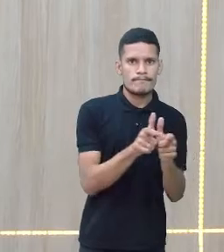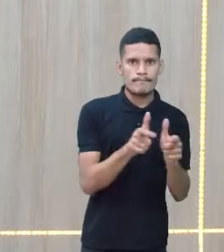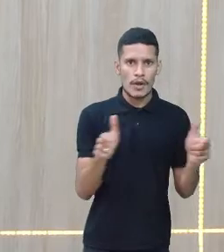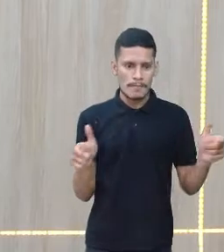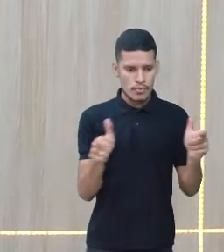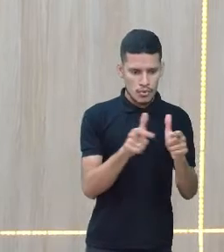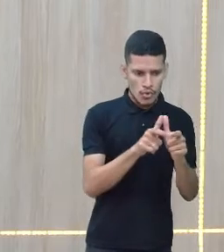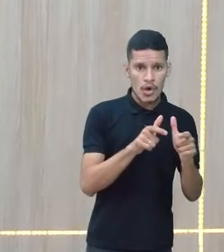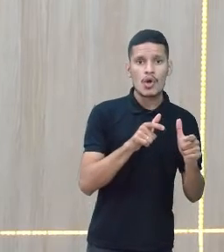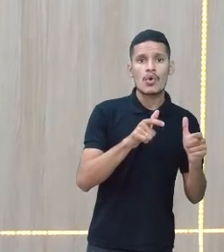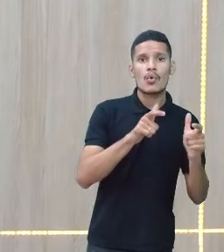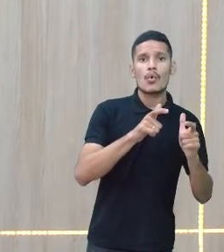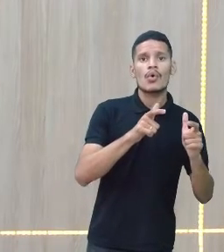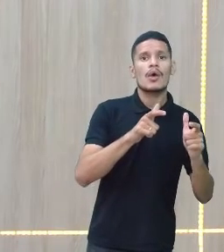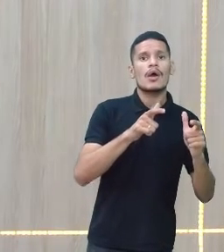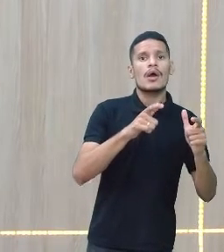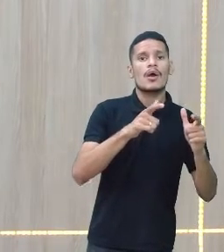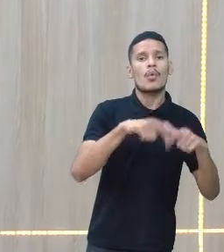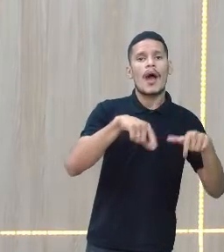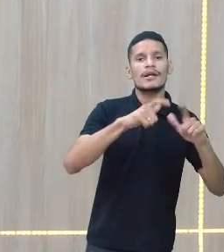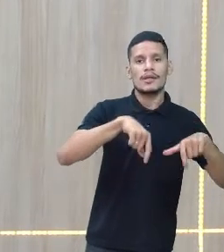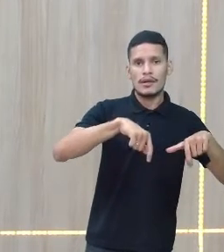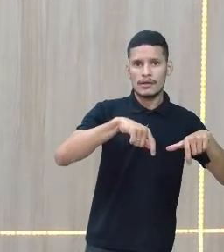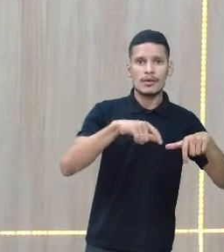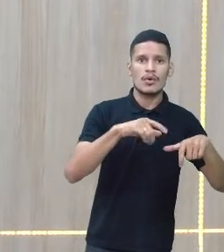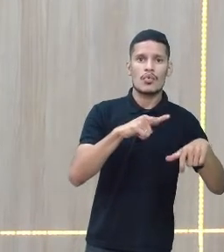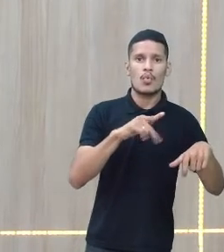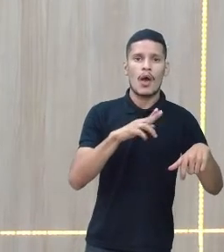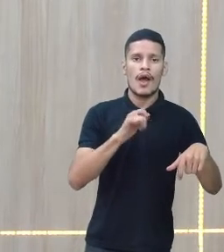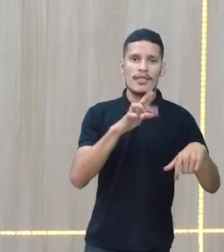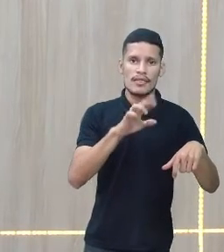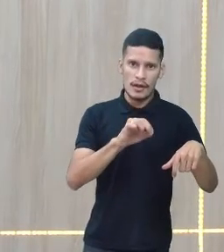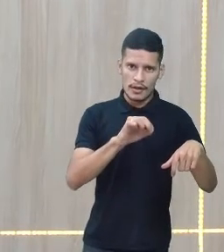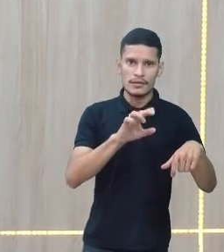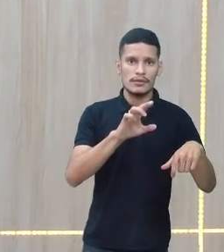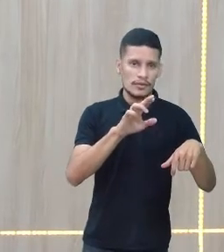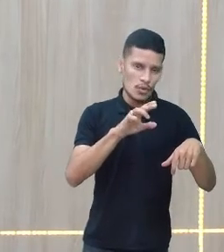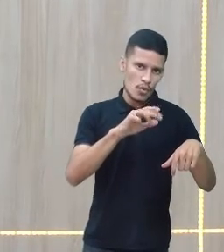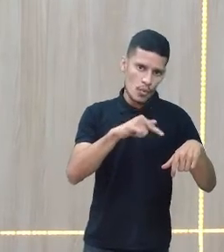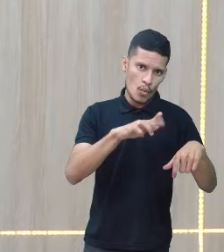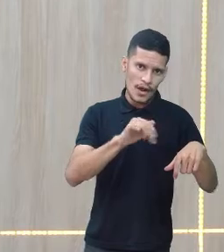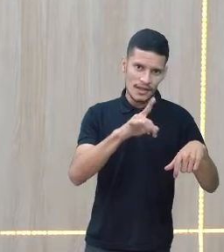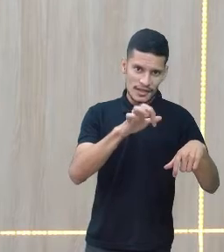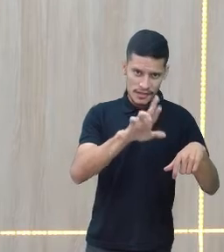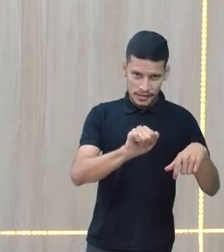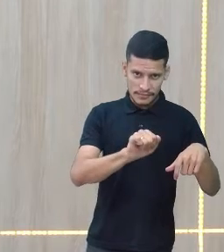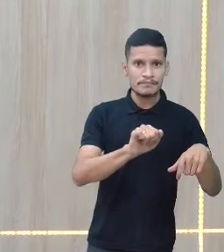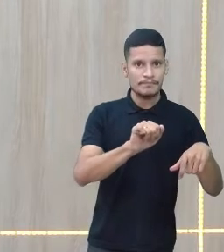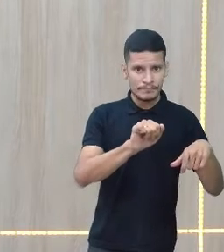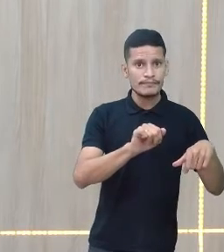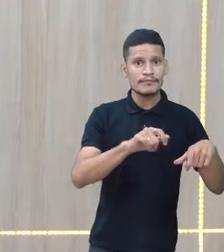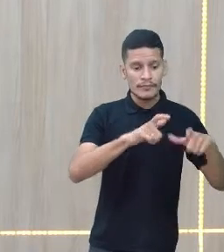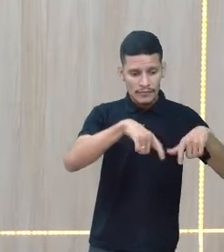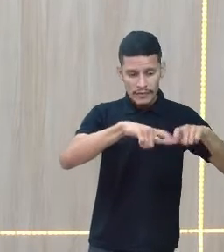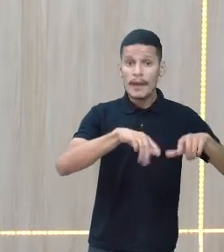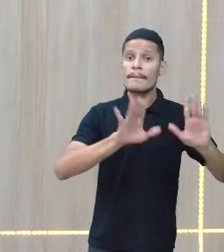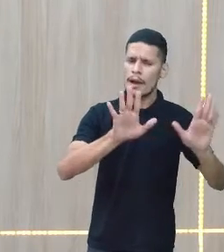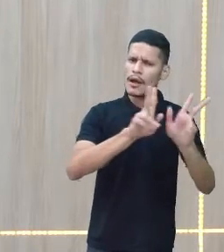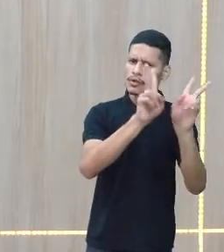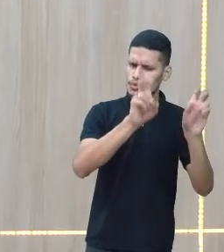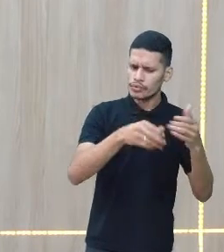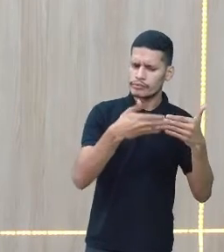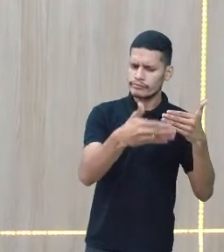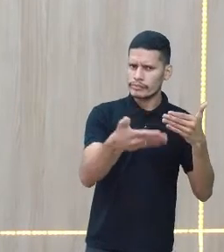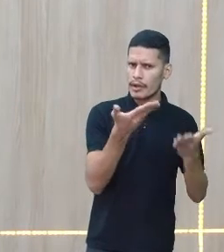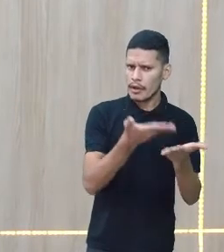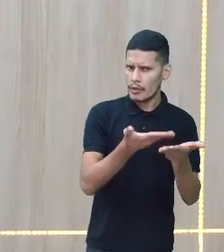as quadras, né? Das ACMs. E aí, isso é assunto para umas próximas aulas. A gente